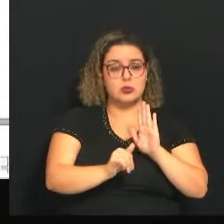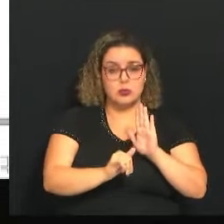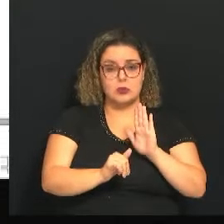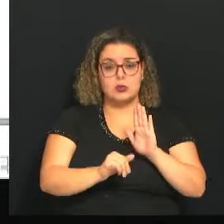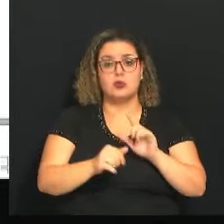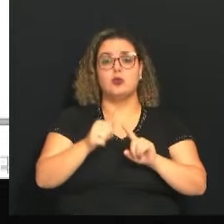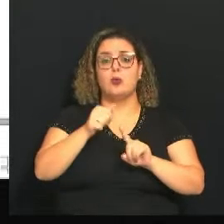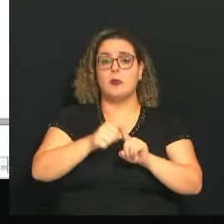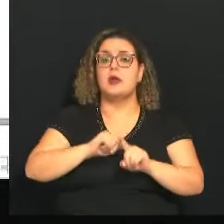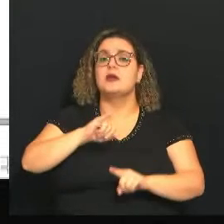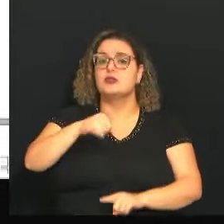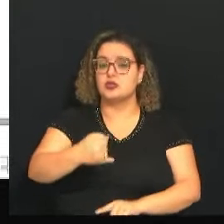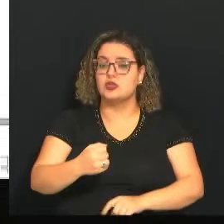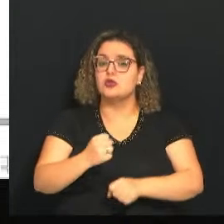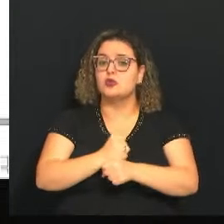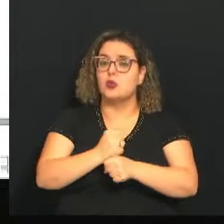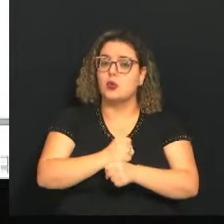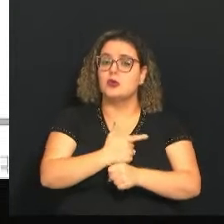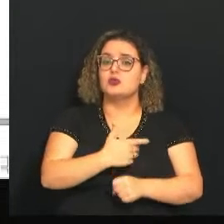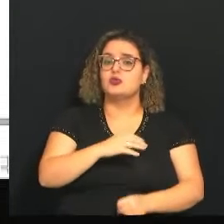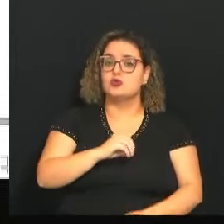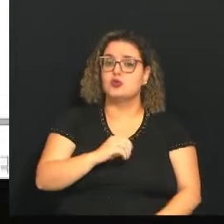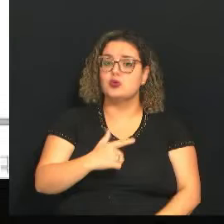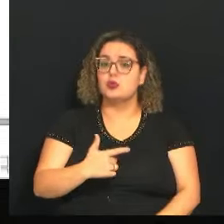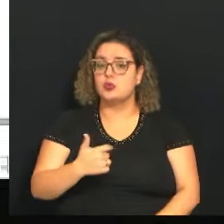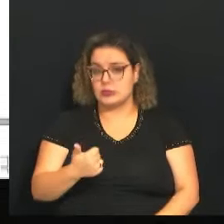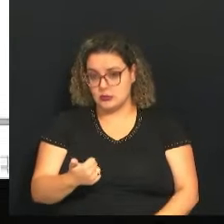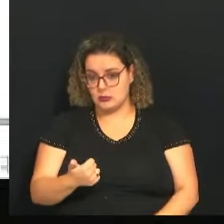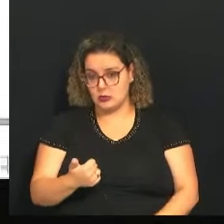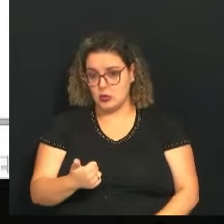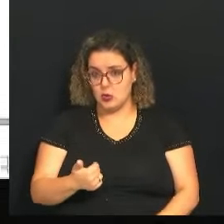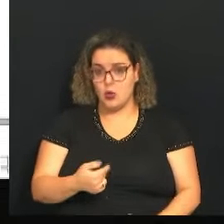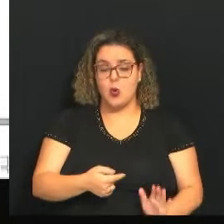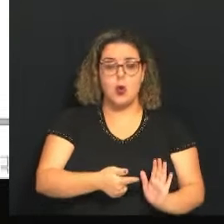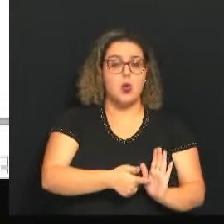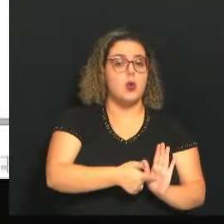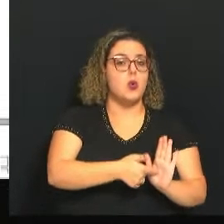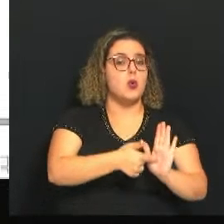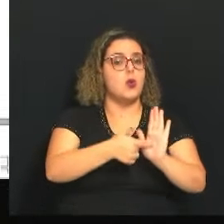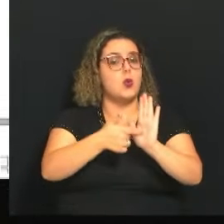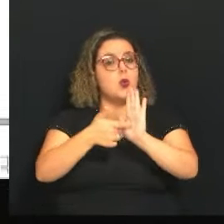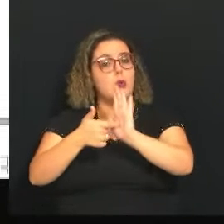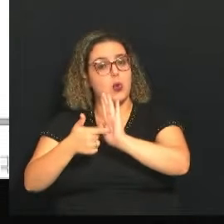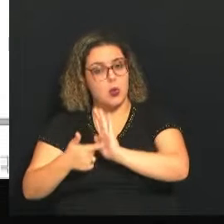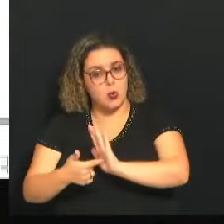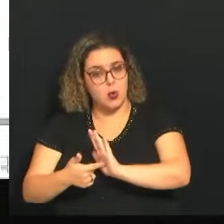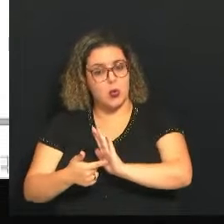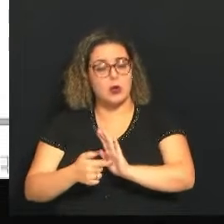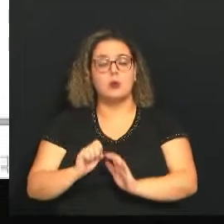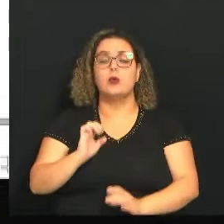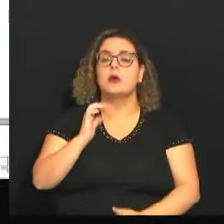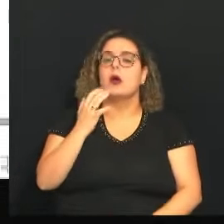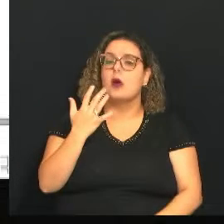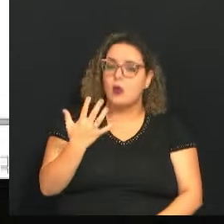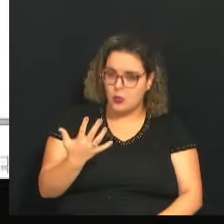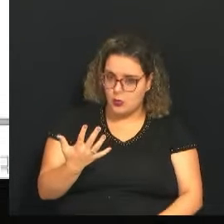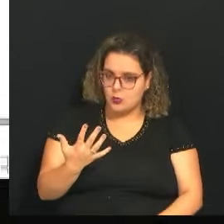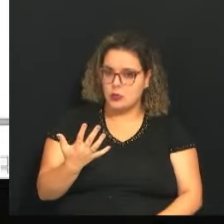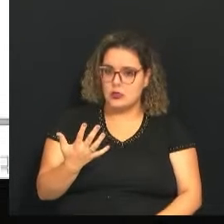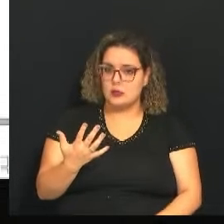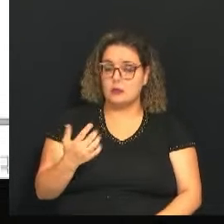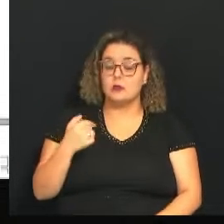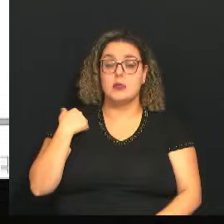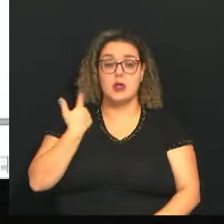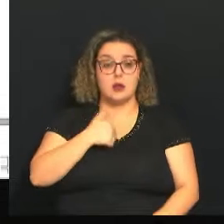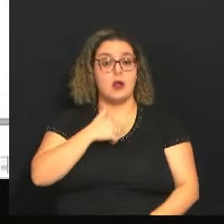de 2021, que vai mostrar todo o ano de 2021, o que de fato aconteceu, para nossa